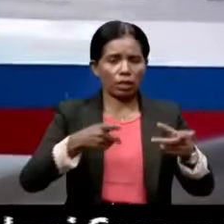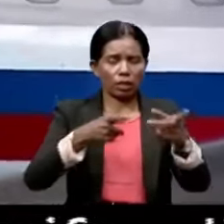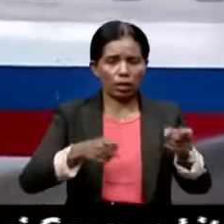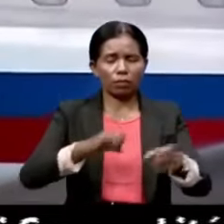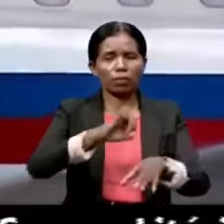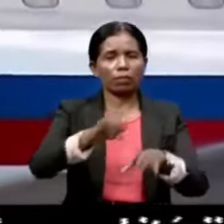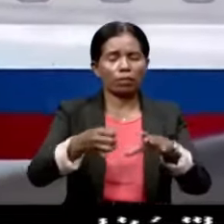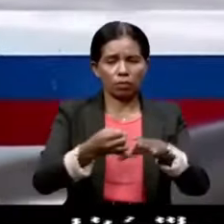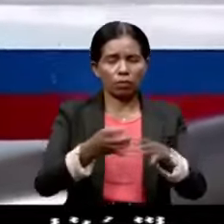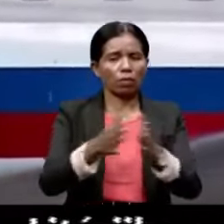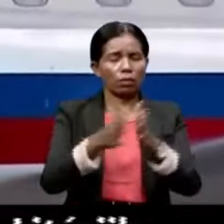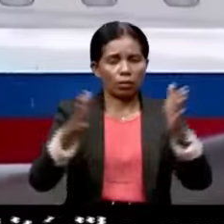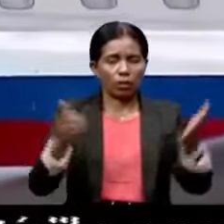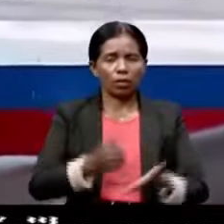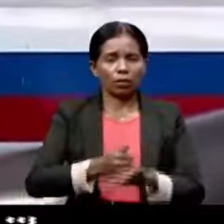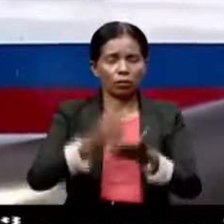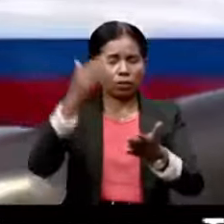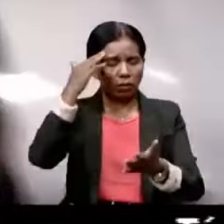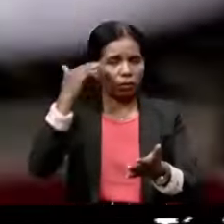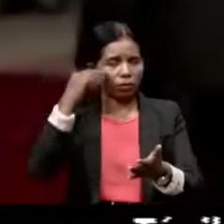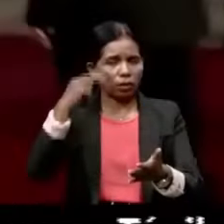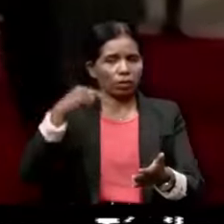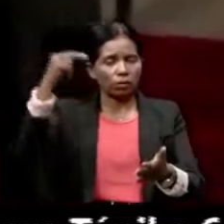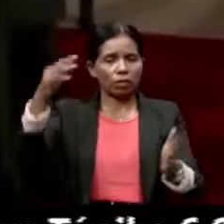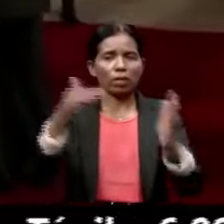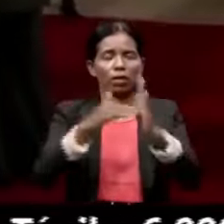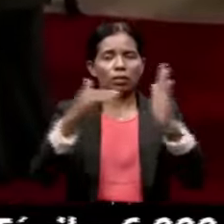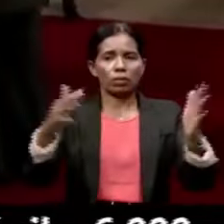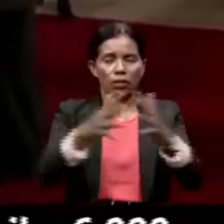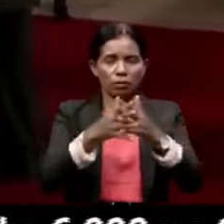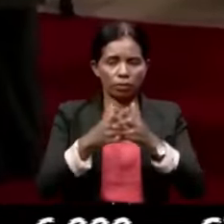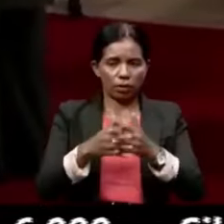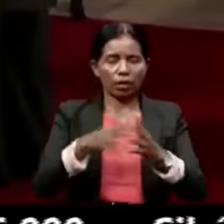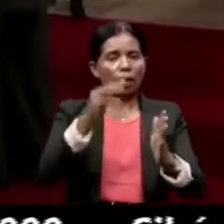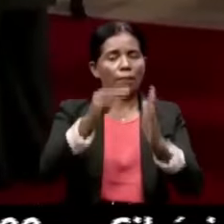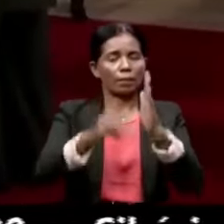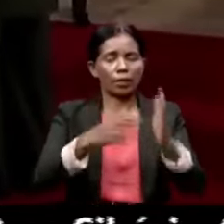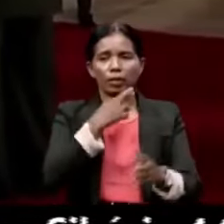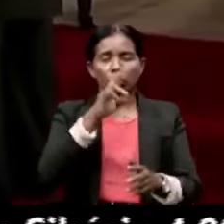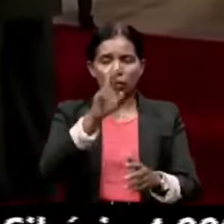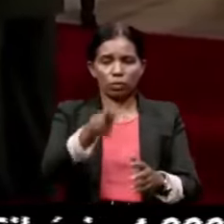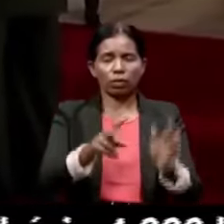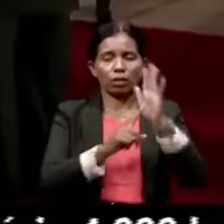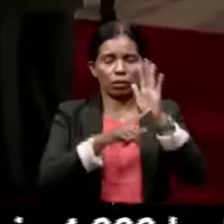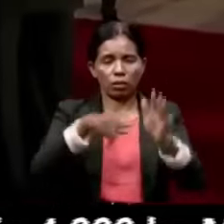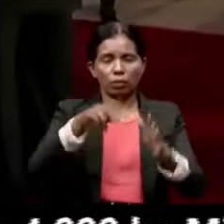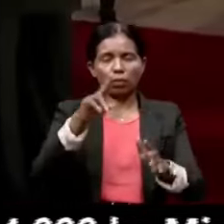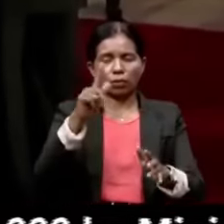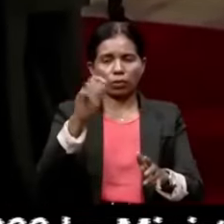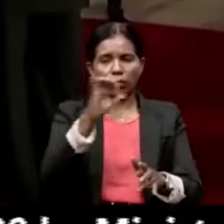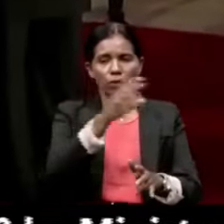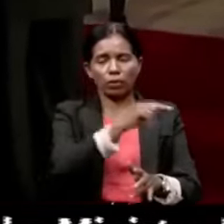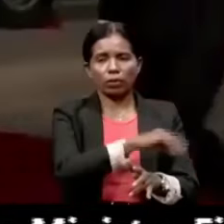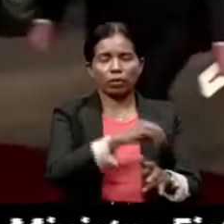inklusivo no apoia Korea Norte ha soro Estados Unidos America. Media estatal Rusia hatudu Putin no líder Korea Norte